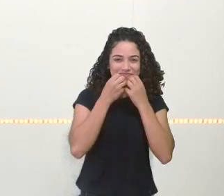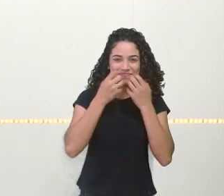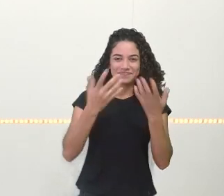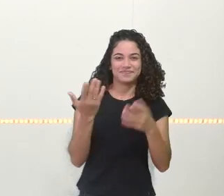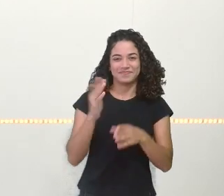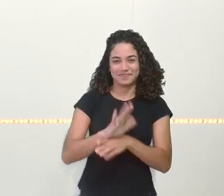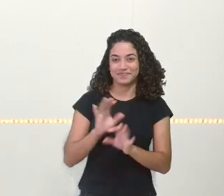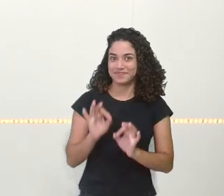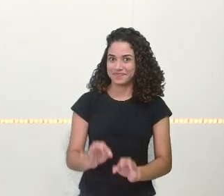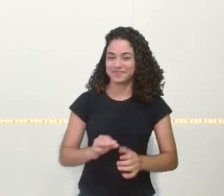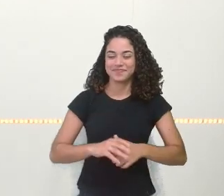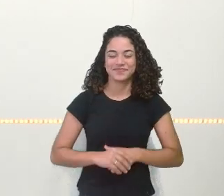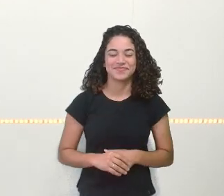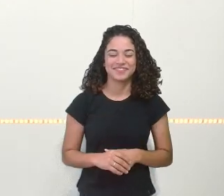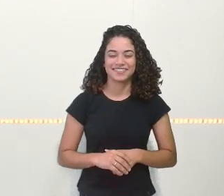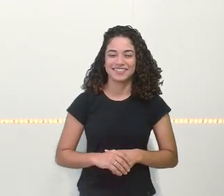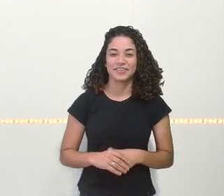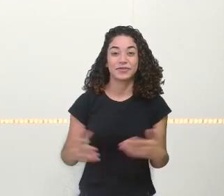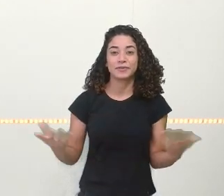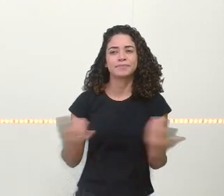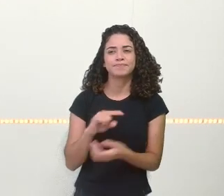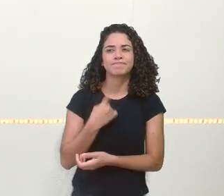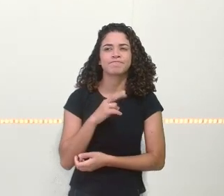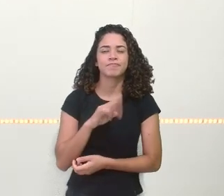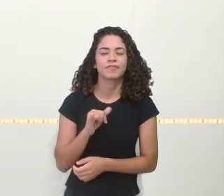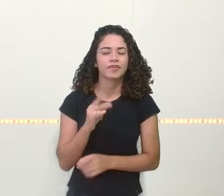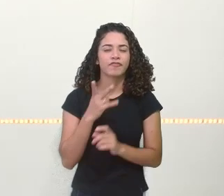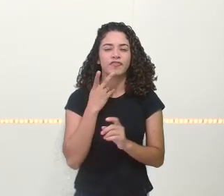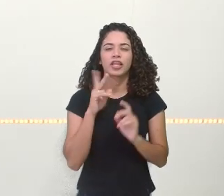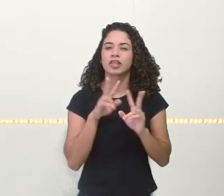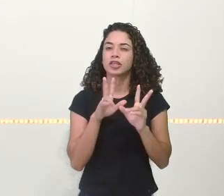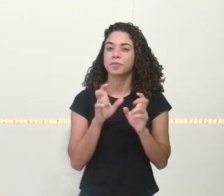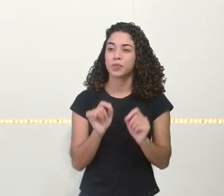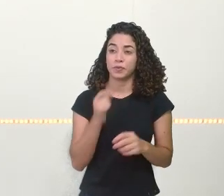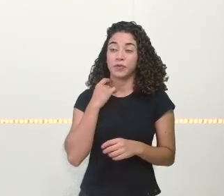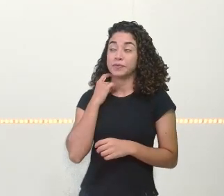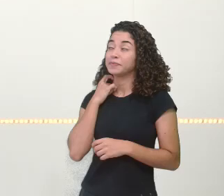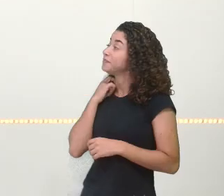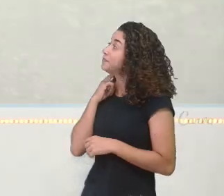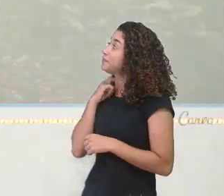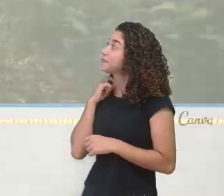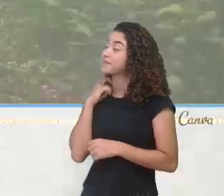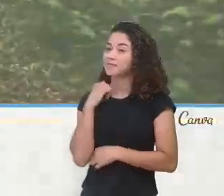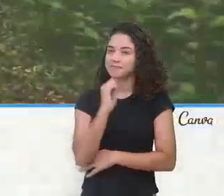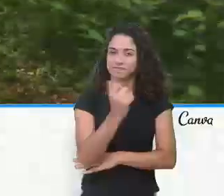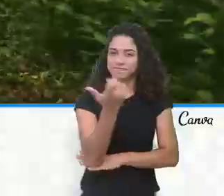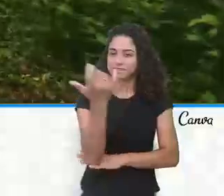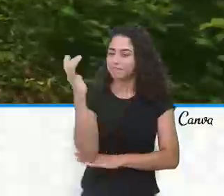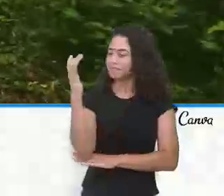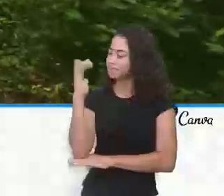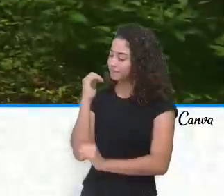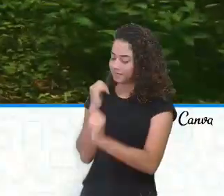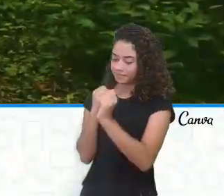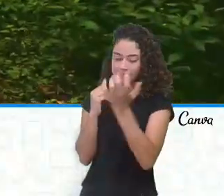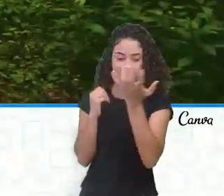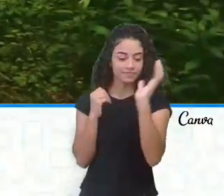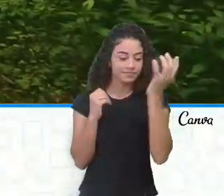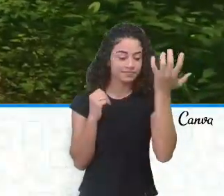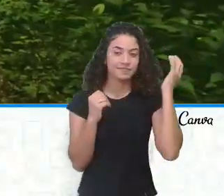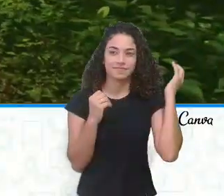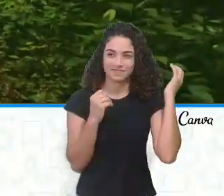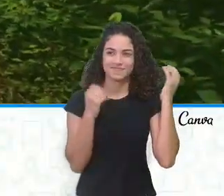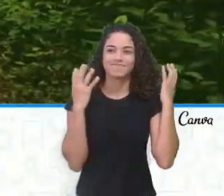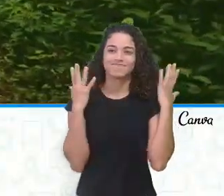nesse trabalho, tá bom? Hoje nós vamos falar um pouquinho sobre vegetação na nossa aula. Olha que coisa